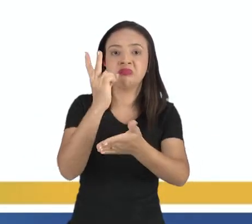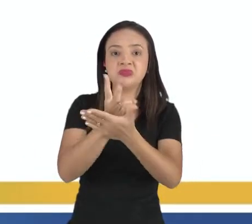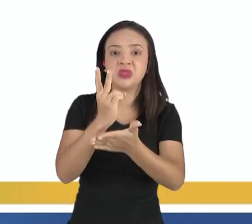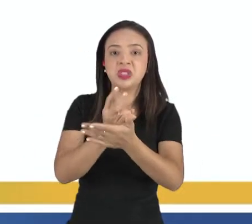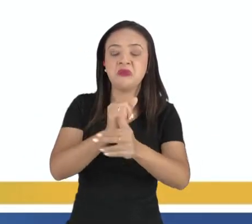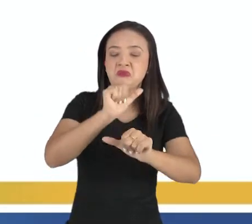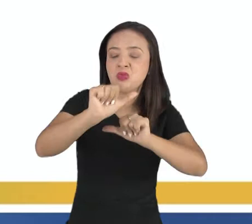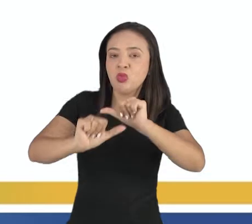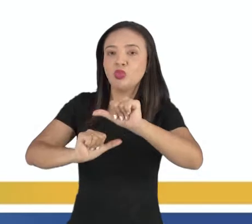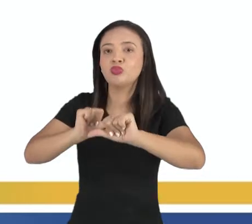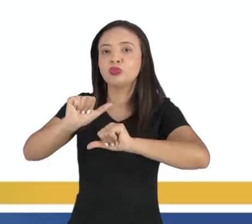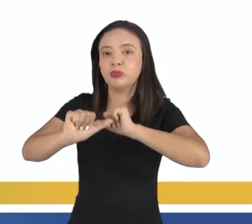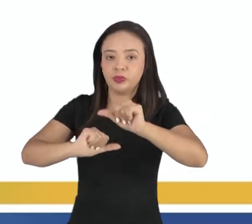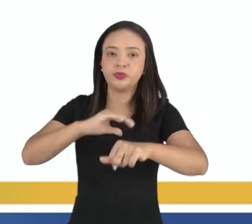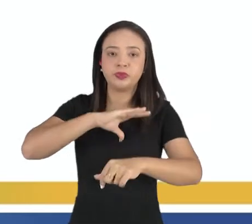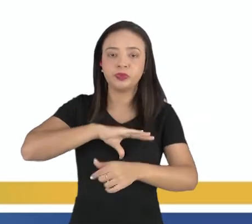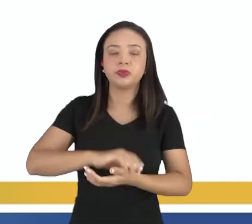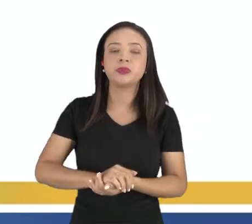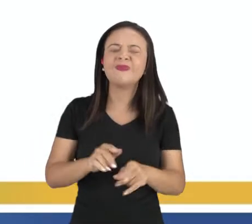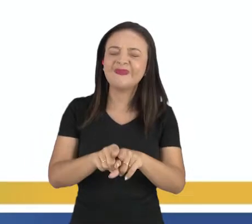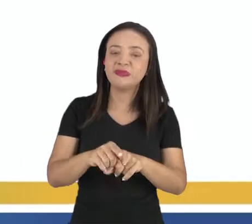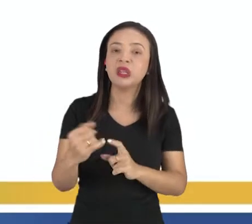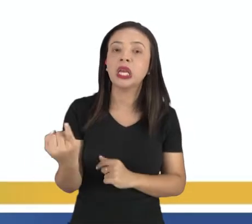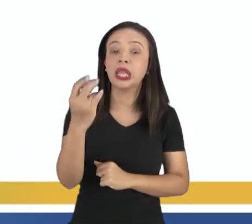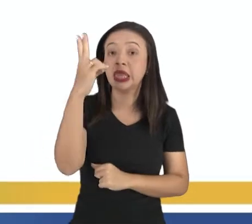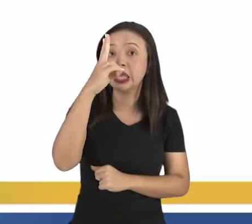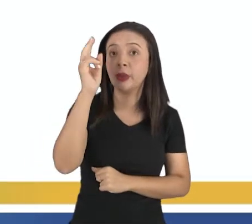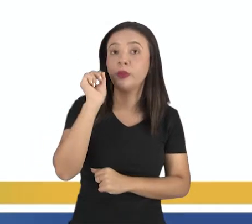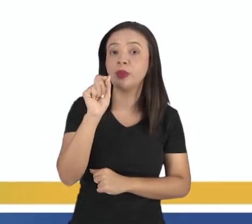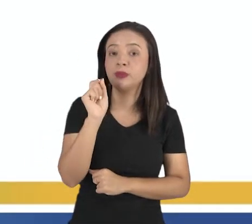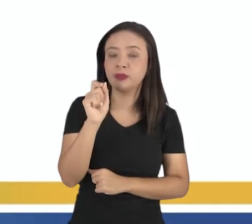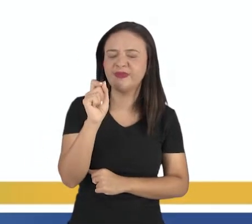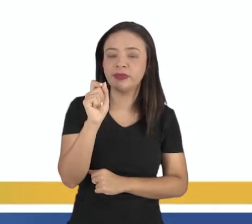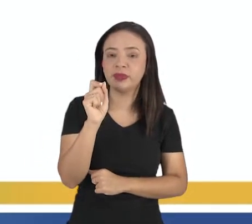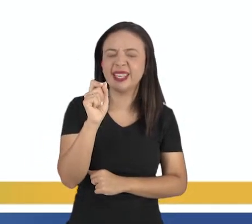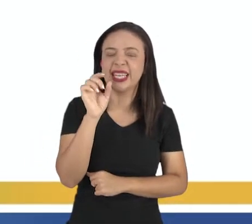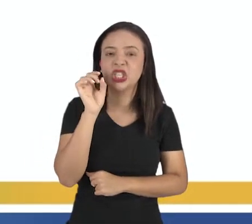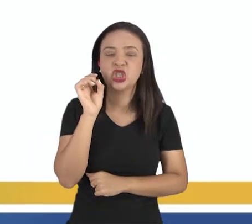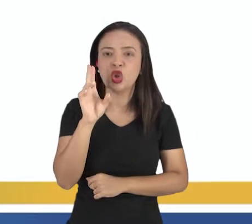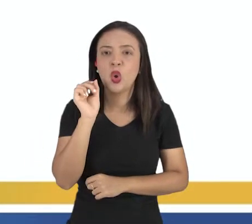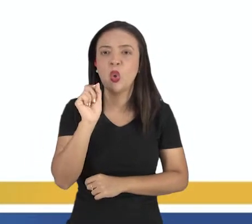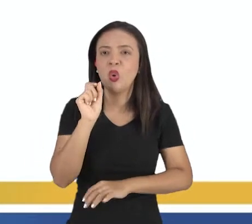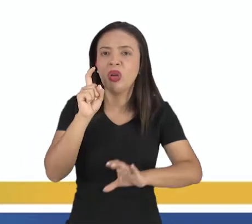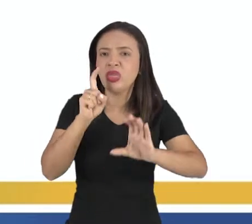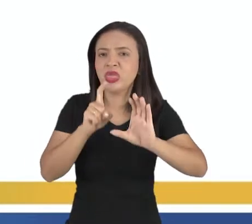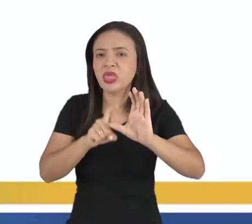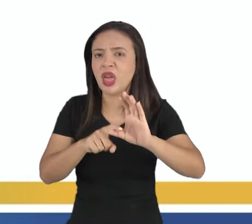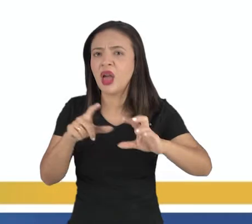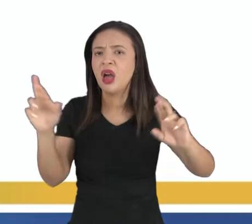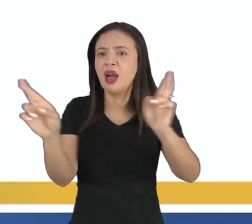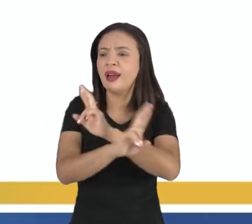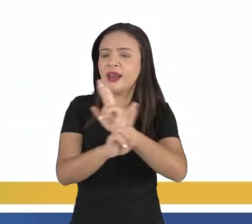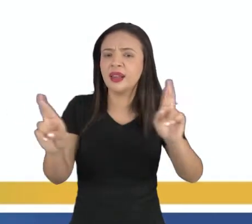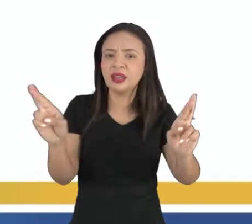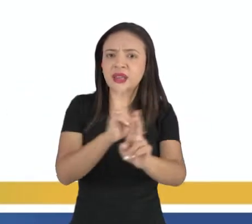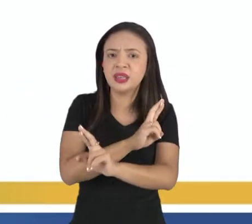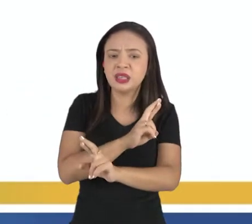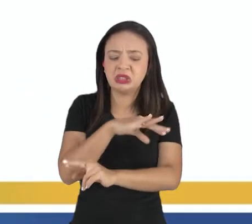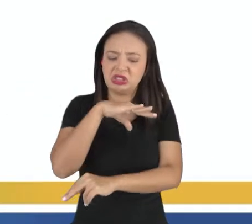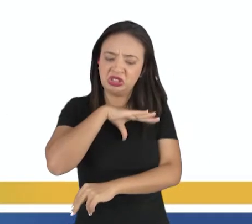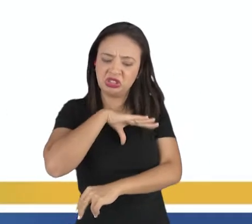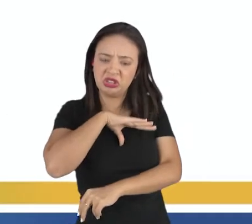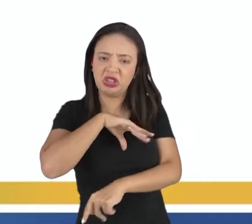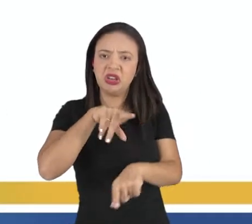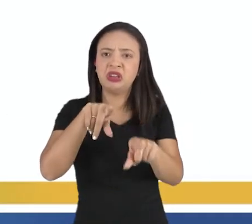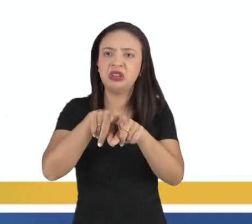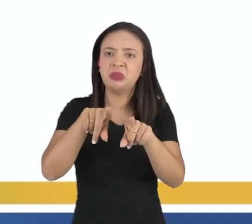das cidades. E aí a gente não pode esquecer que, conforme disse, não depende apenas dessa relação só